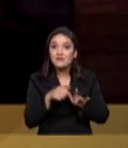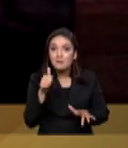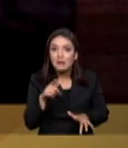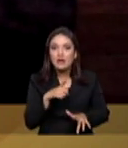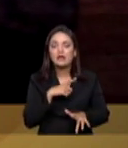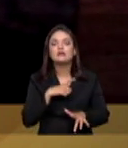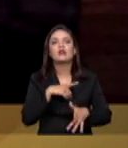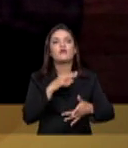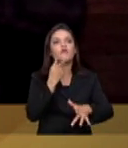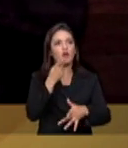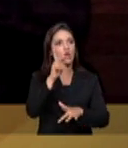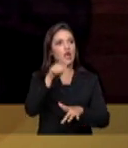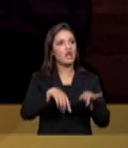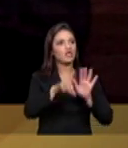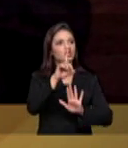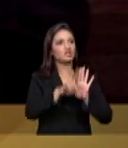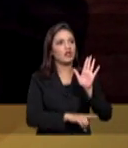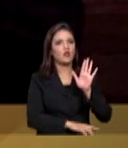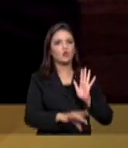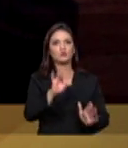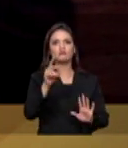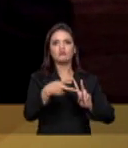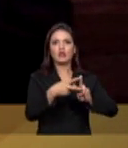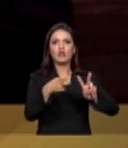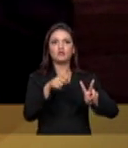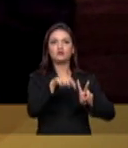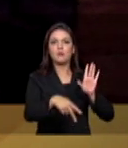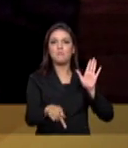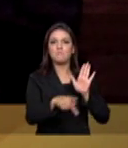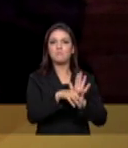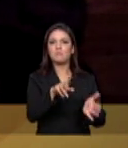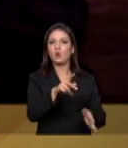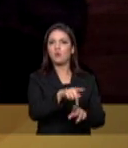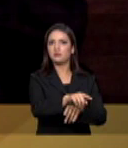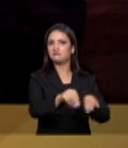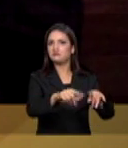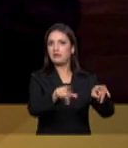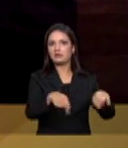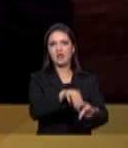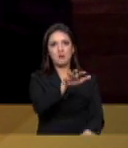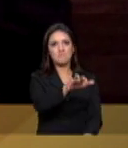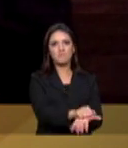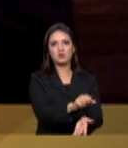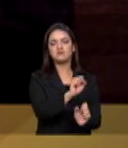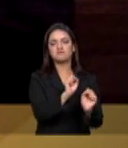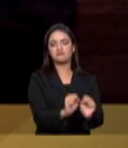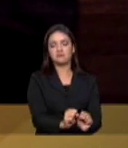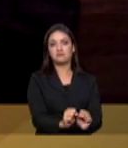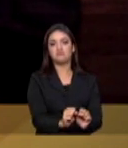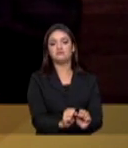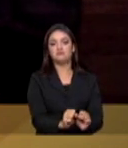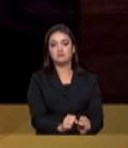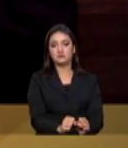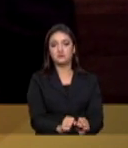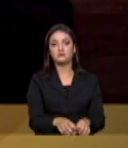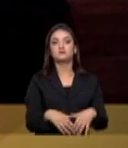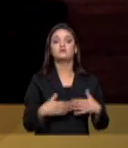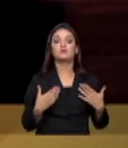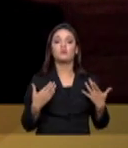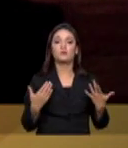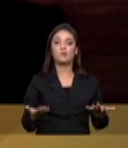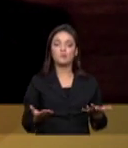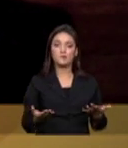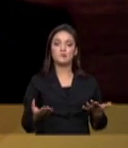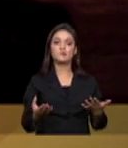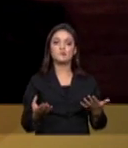consagrada direito dos índios a posse de suas terras de tal forma Expressa com disposição que